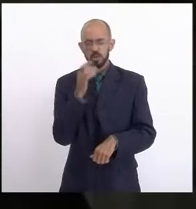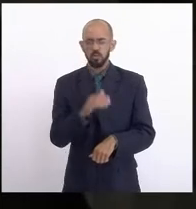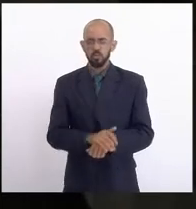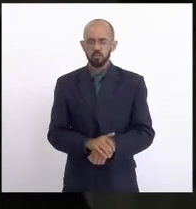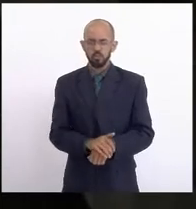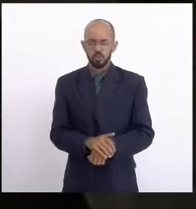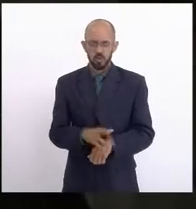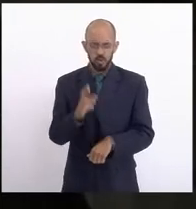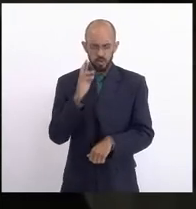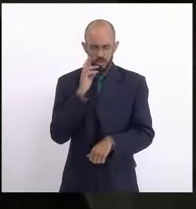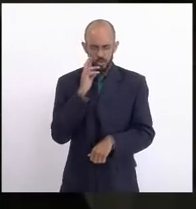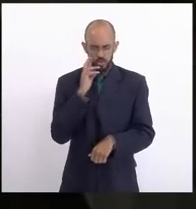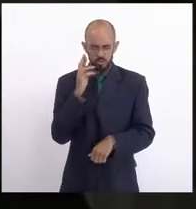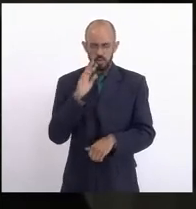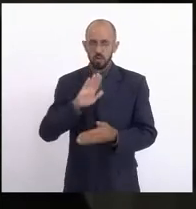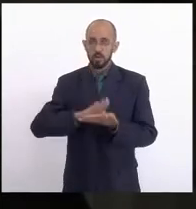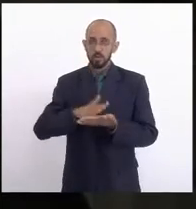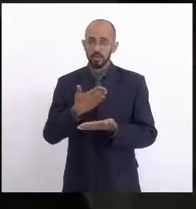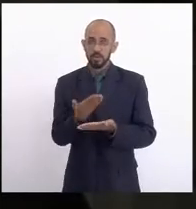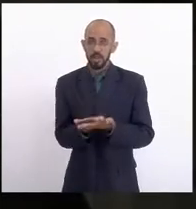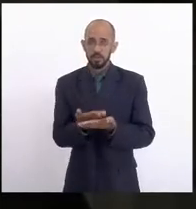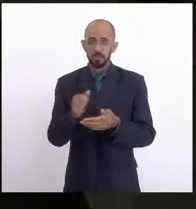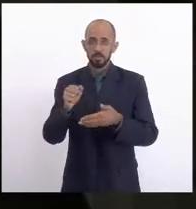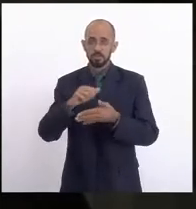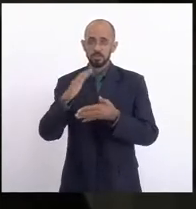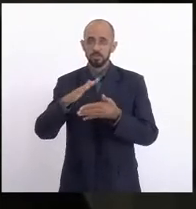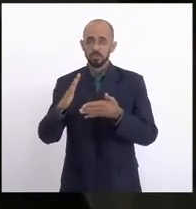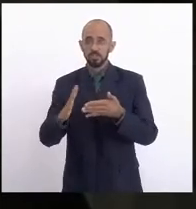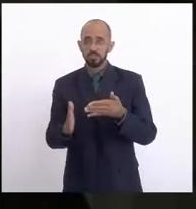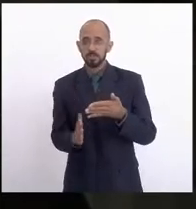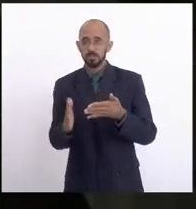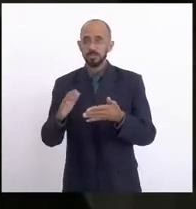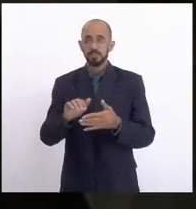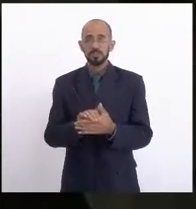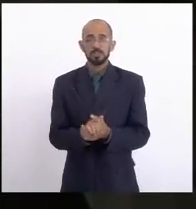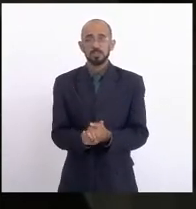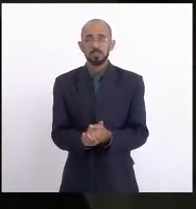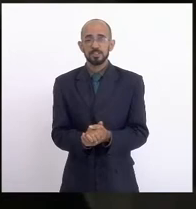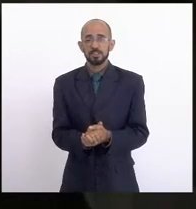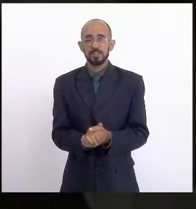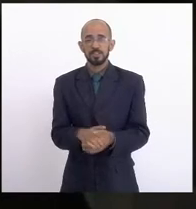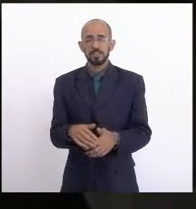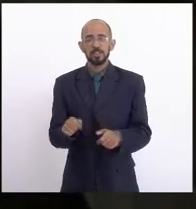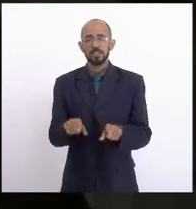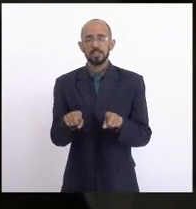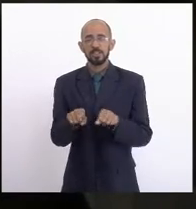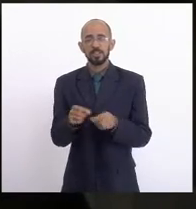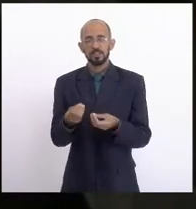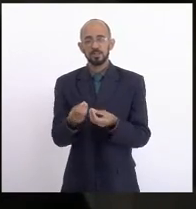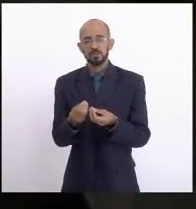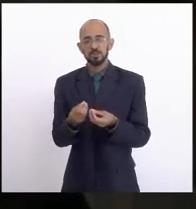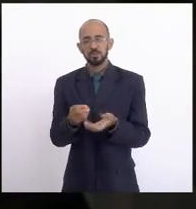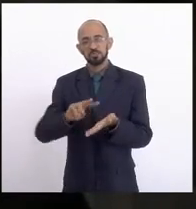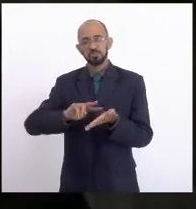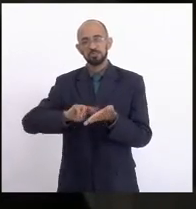senhor intérprete da linguagem de Libras, que leva a nossa